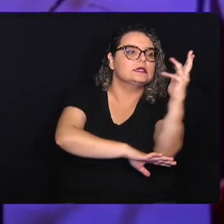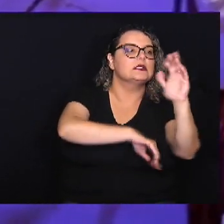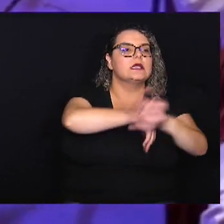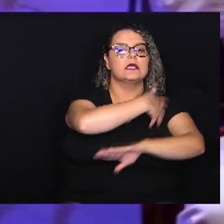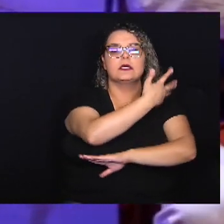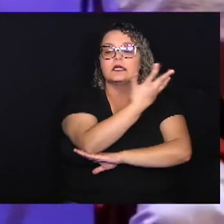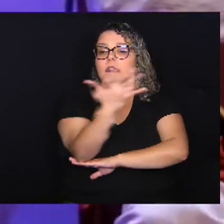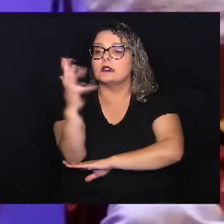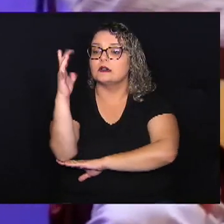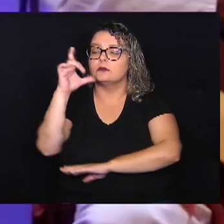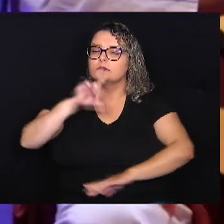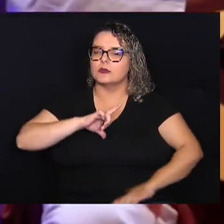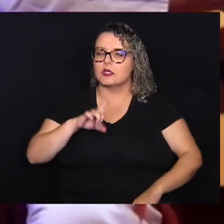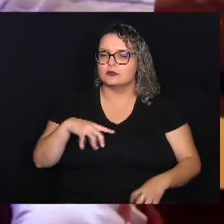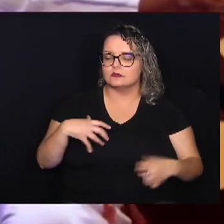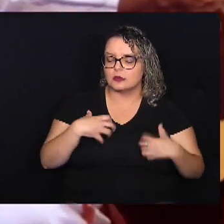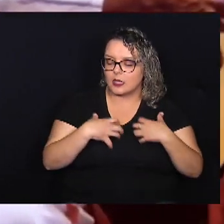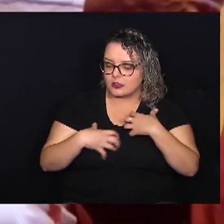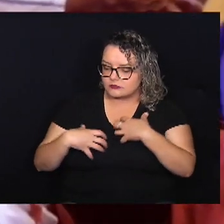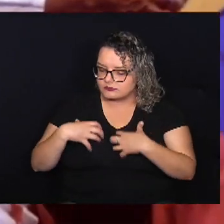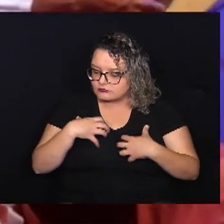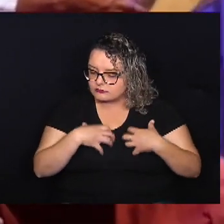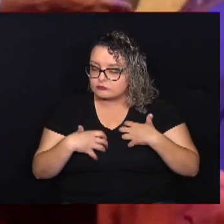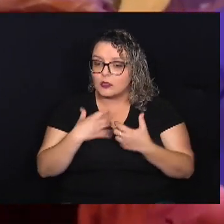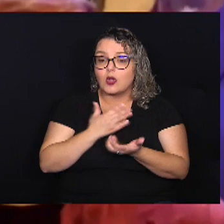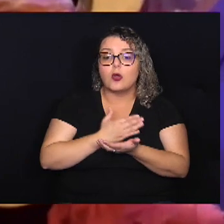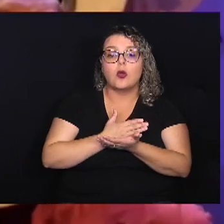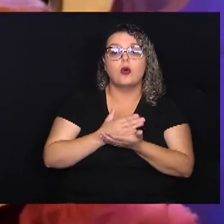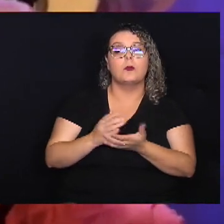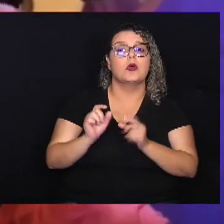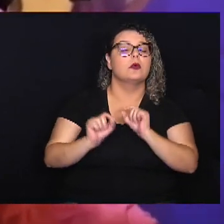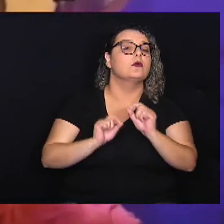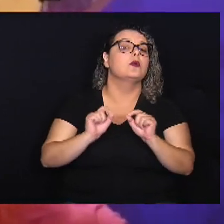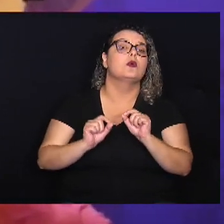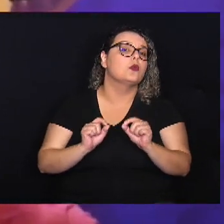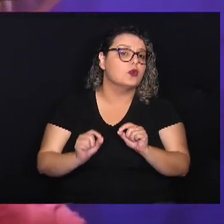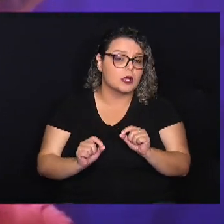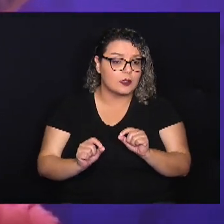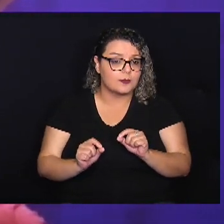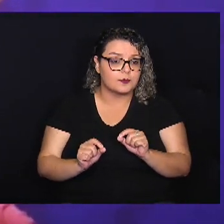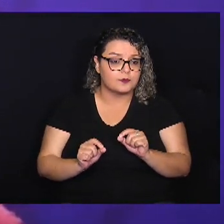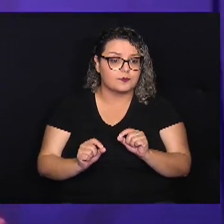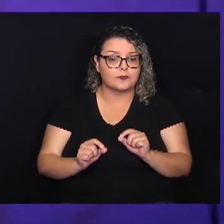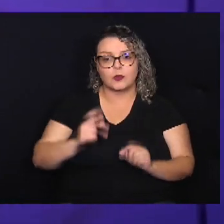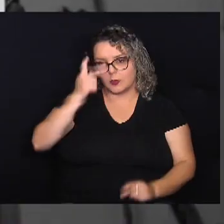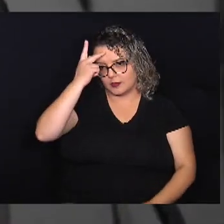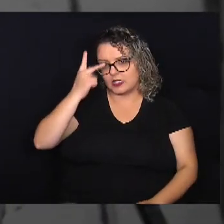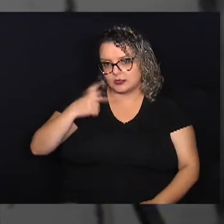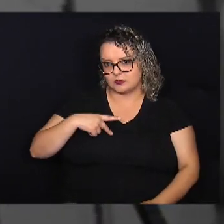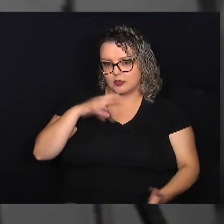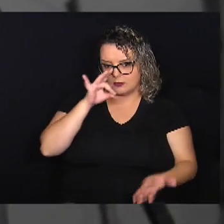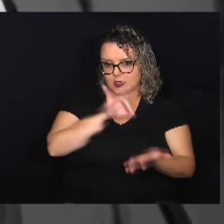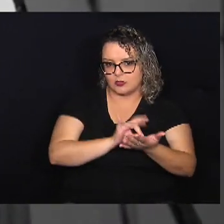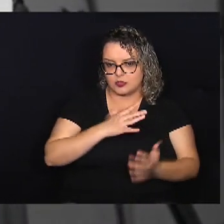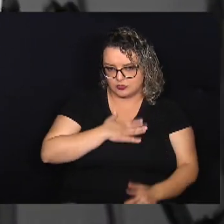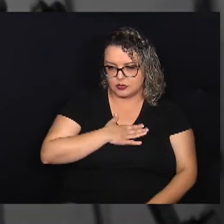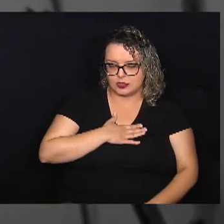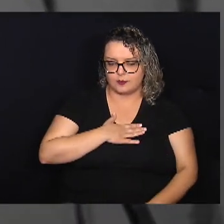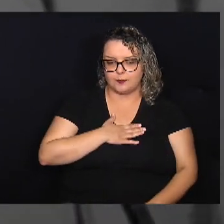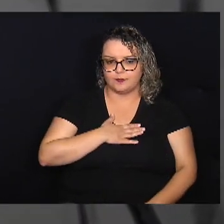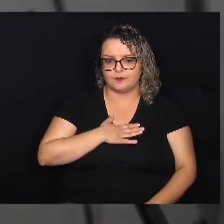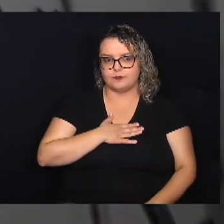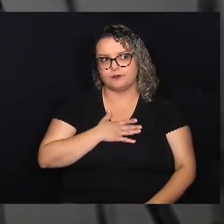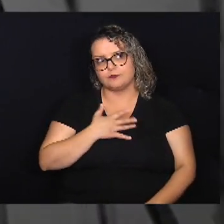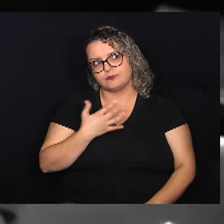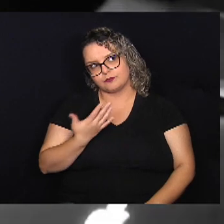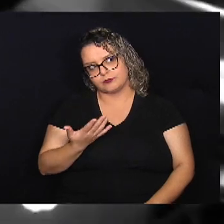eu tinha uma inquietação inicial que tem a ver com minhas próprias origens, né? É uma coisa que